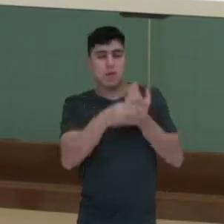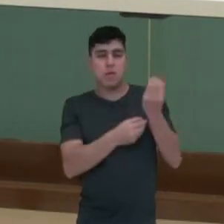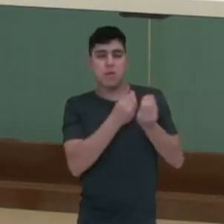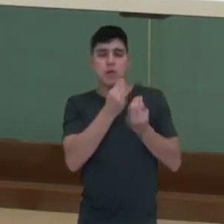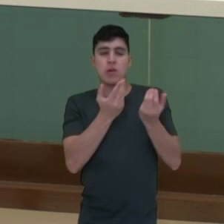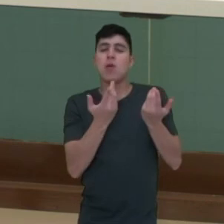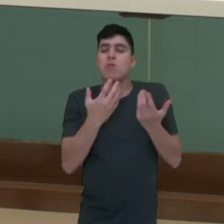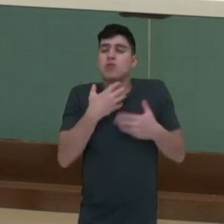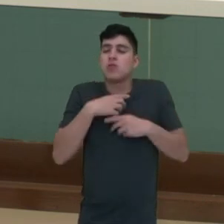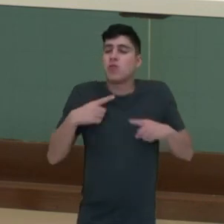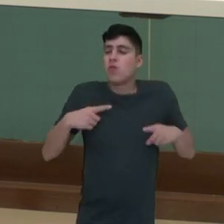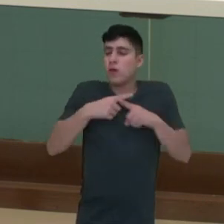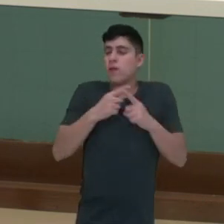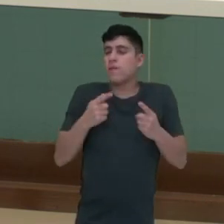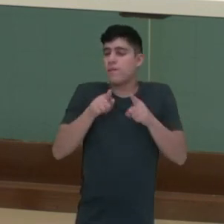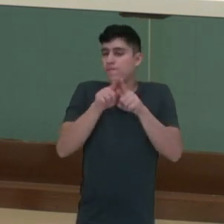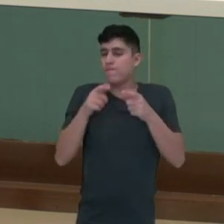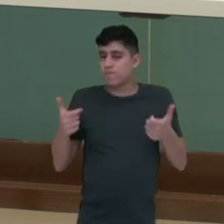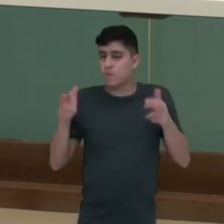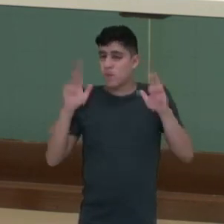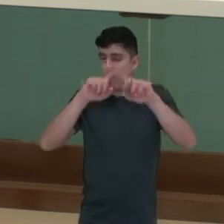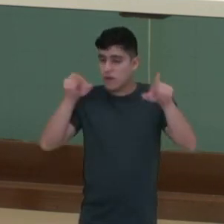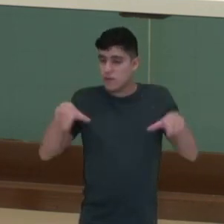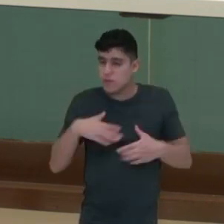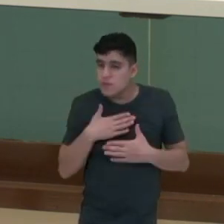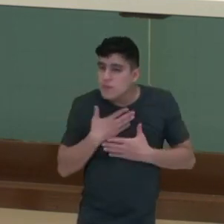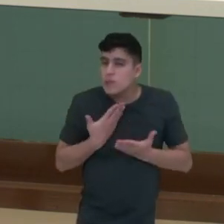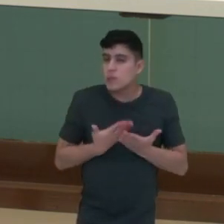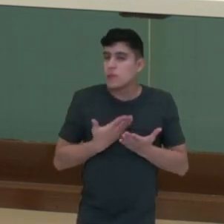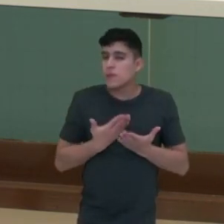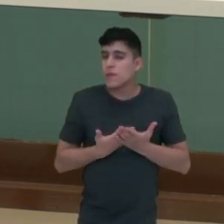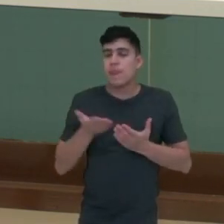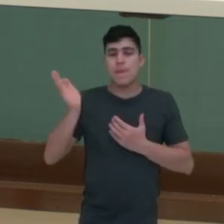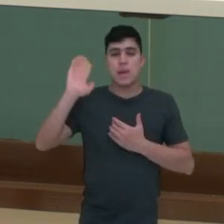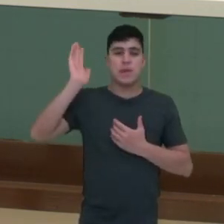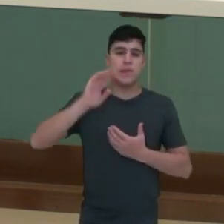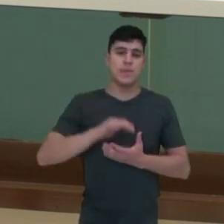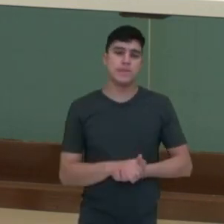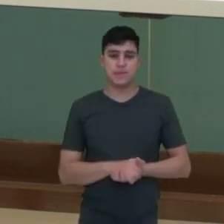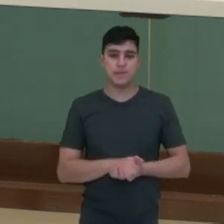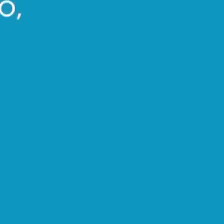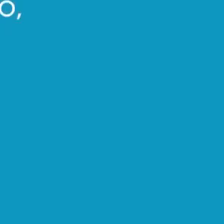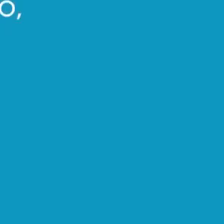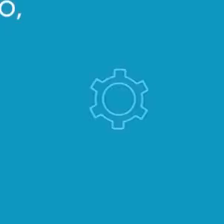exercem as concorrências e as parcerias. Eu espero que vocês tenham gostado da aula e até mais.